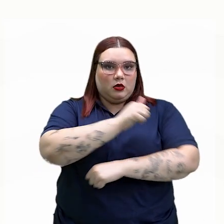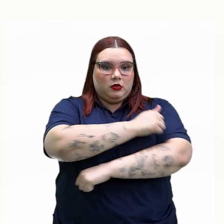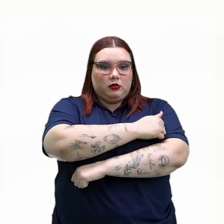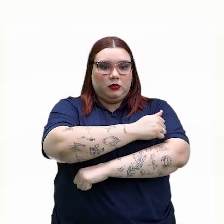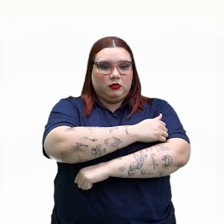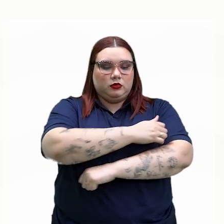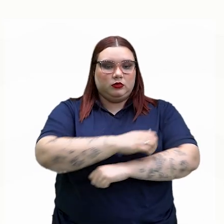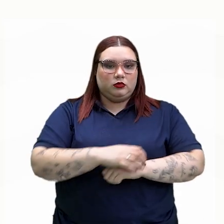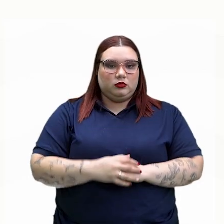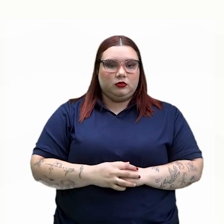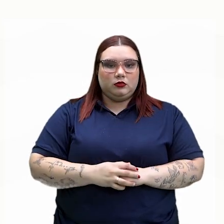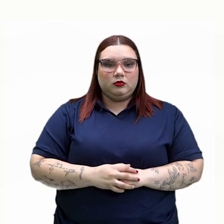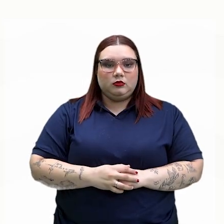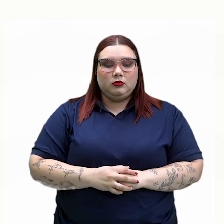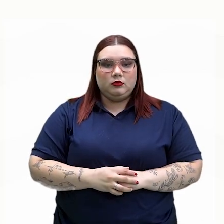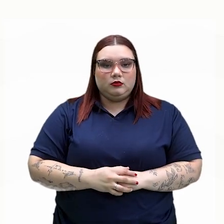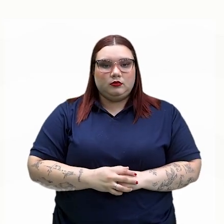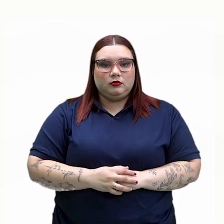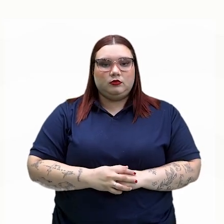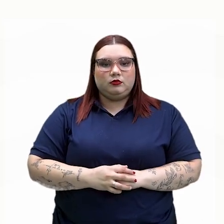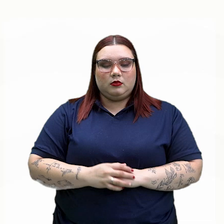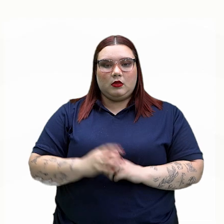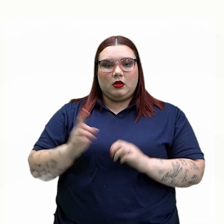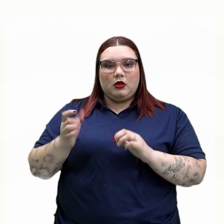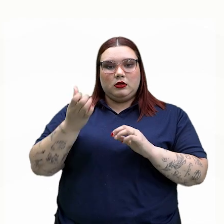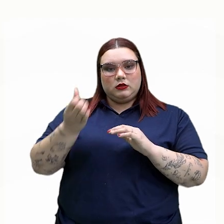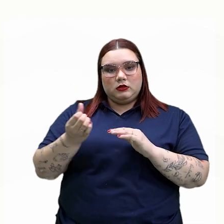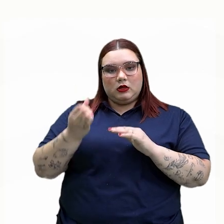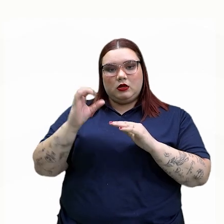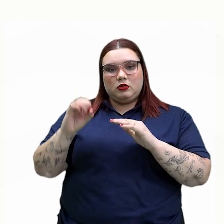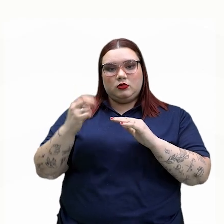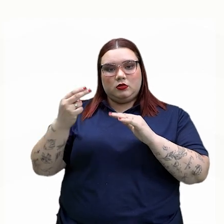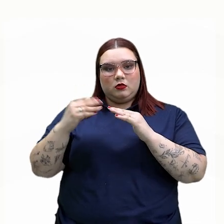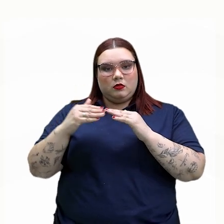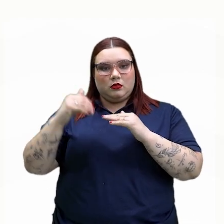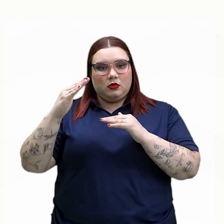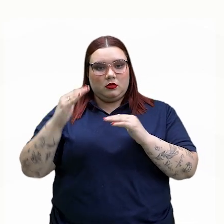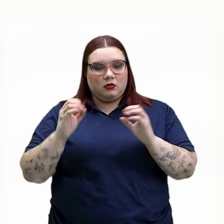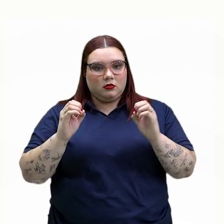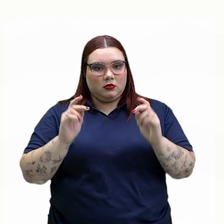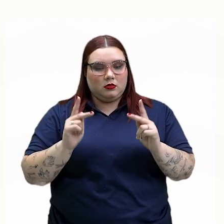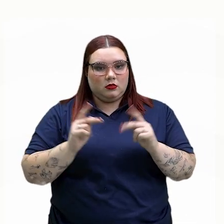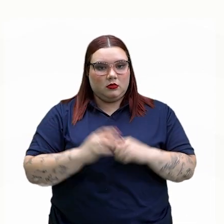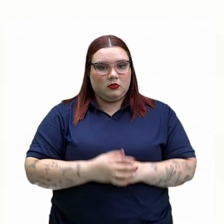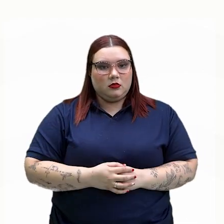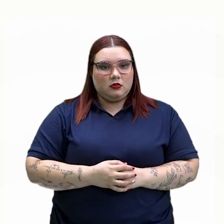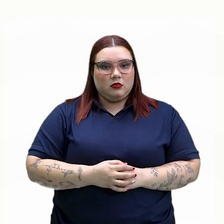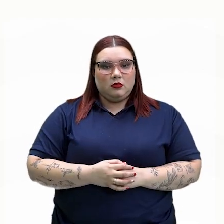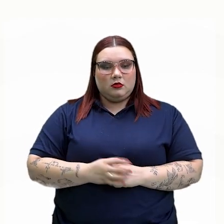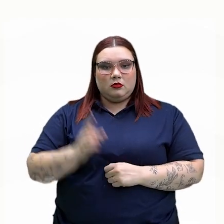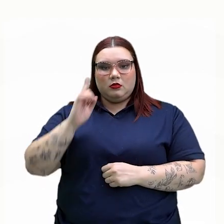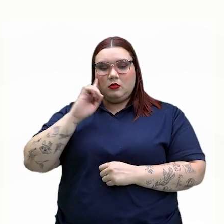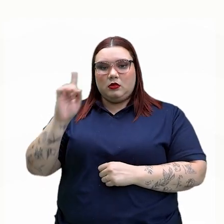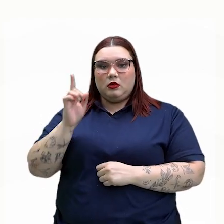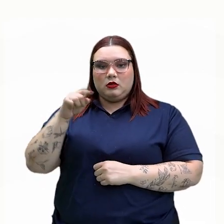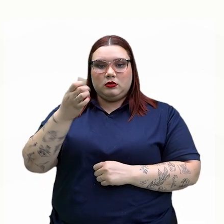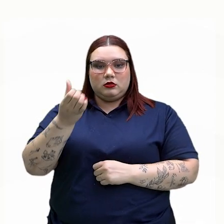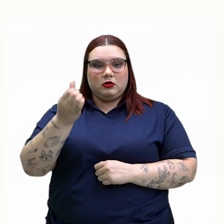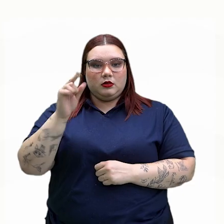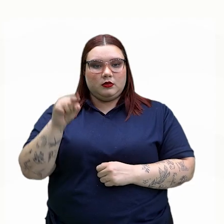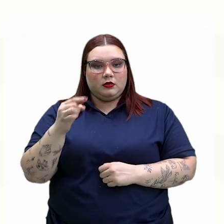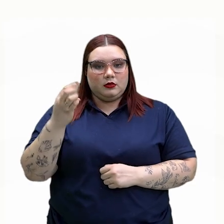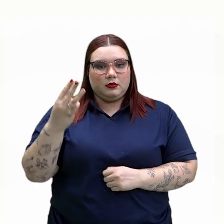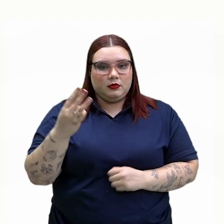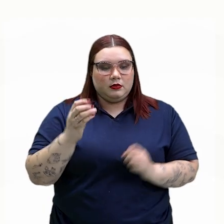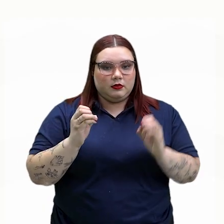certo? 5 notas, que são maiores ou igual que 6. Beleza? Aqui não é 63, e sim